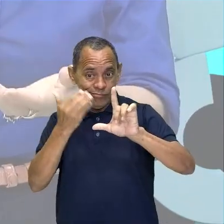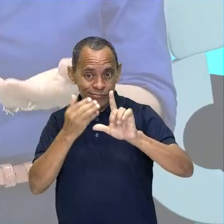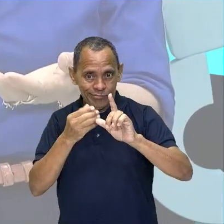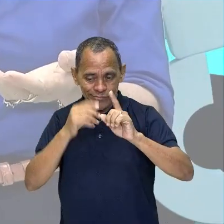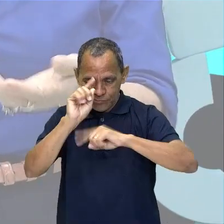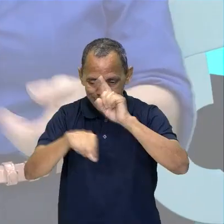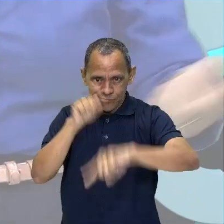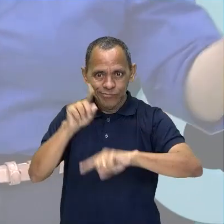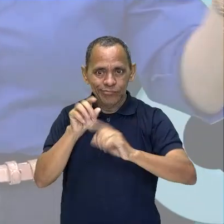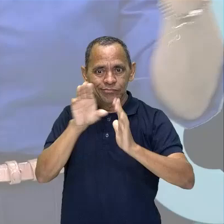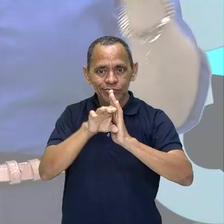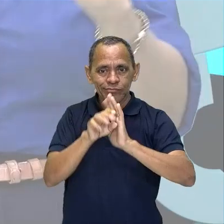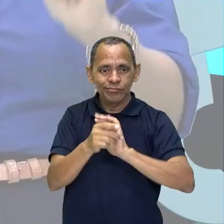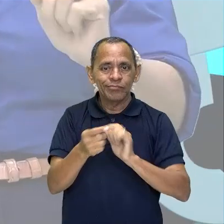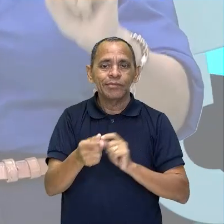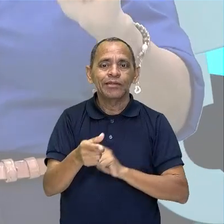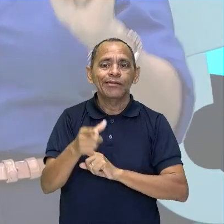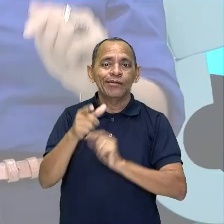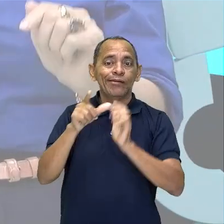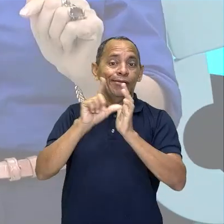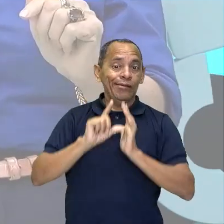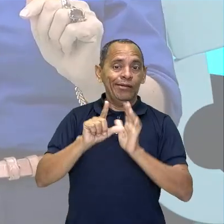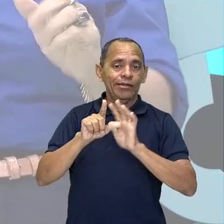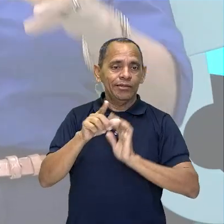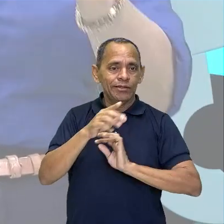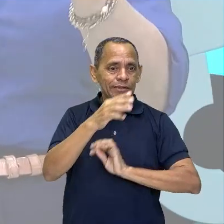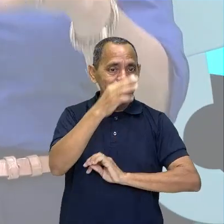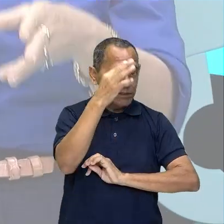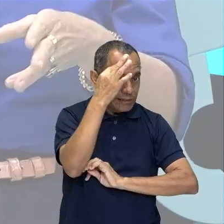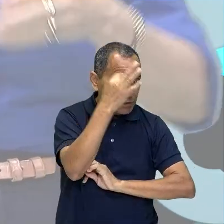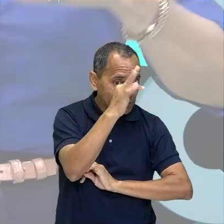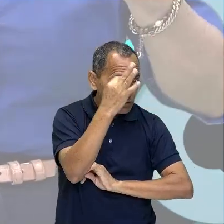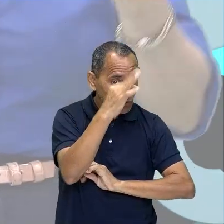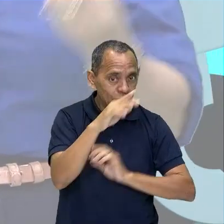era teórico para uma realidade prática,